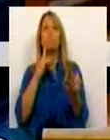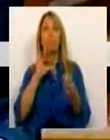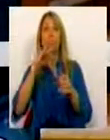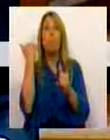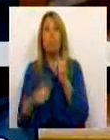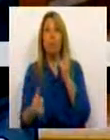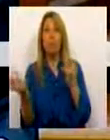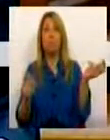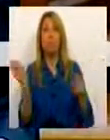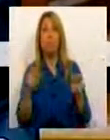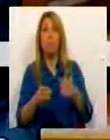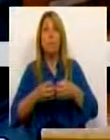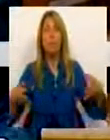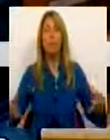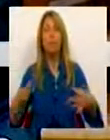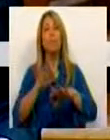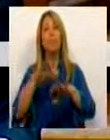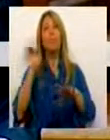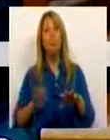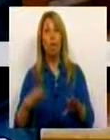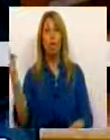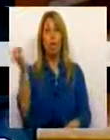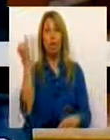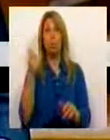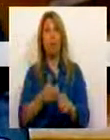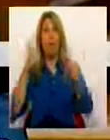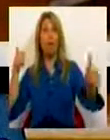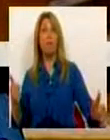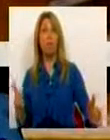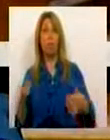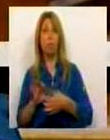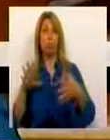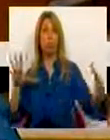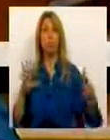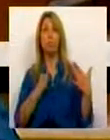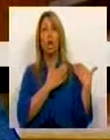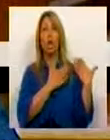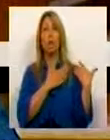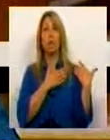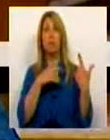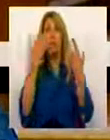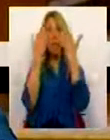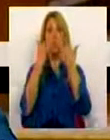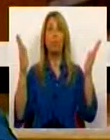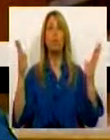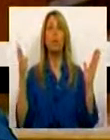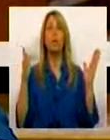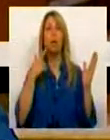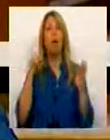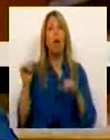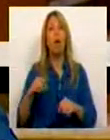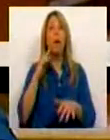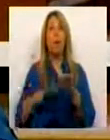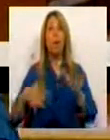crescentes. Decorrem do afastamento das instituições, de insuficiências da responsabilização democrática, do alinhamento dos